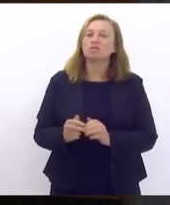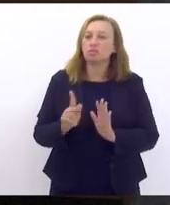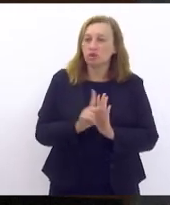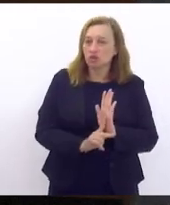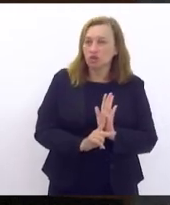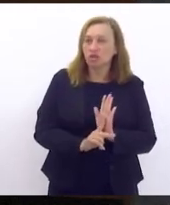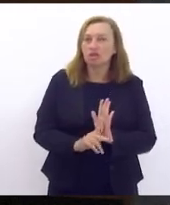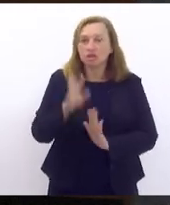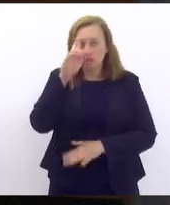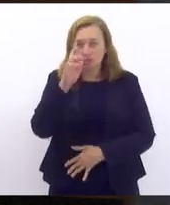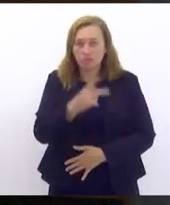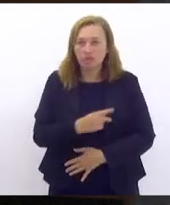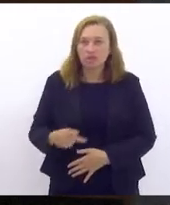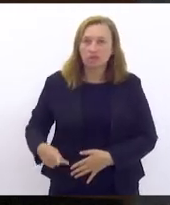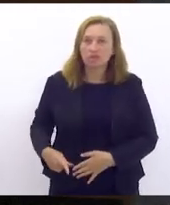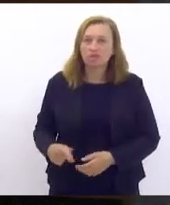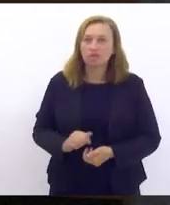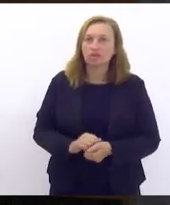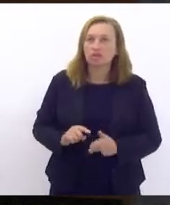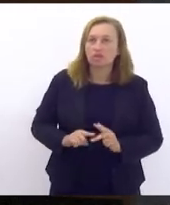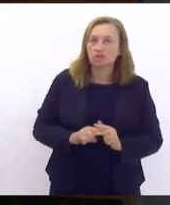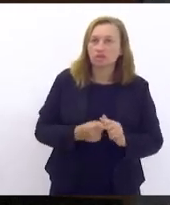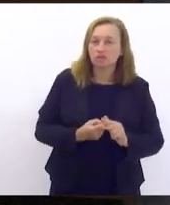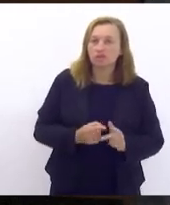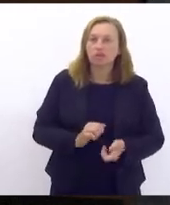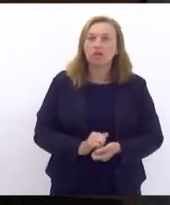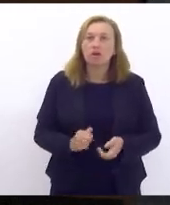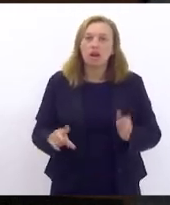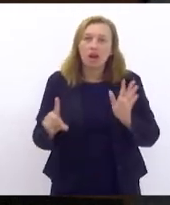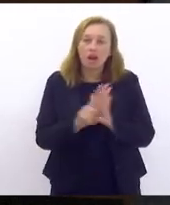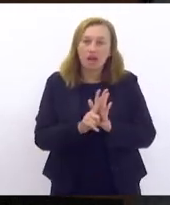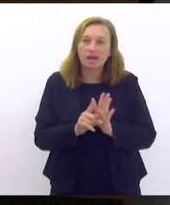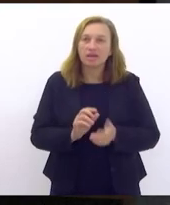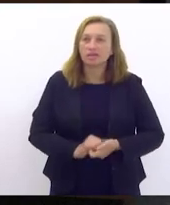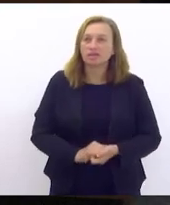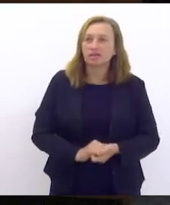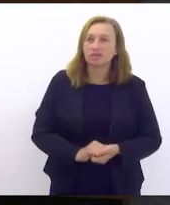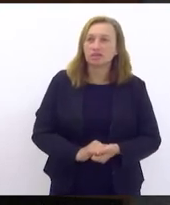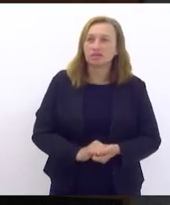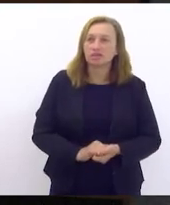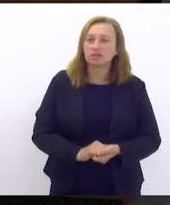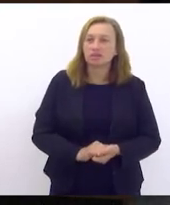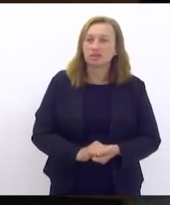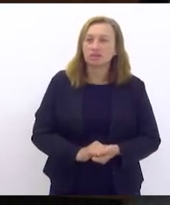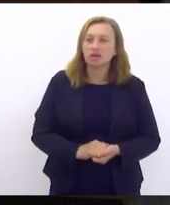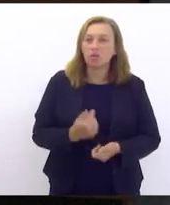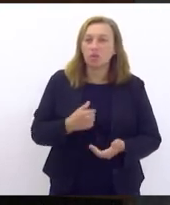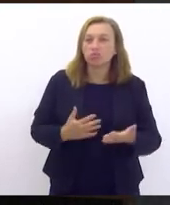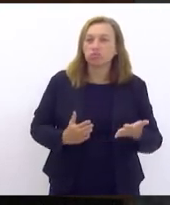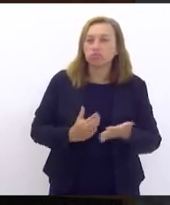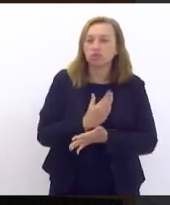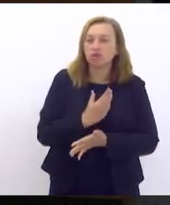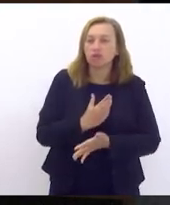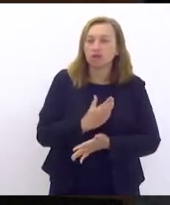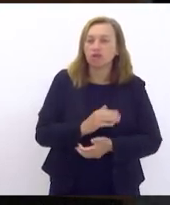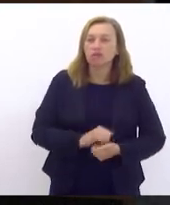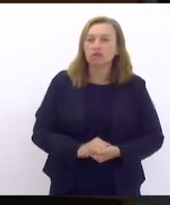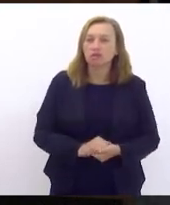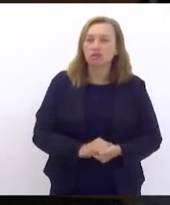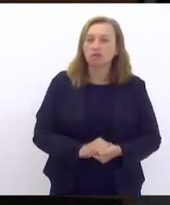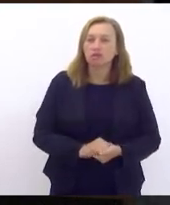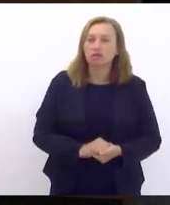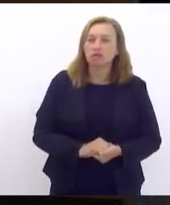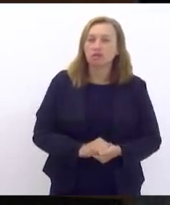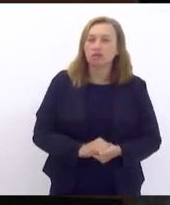projeto, presidente, está alterando uma lei que eu aprovei, então,